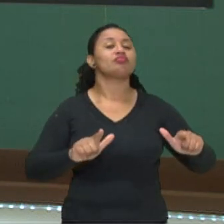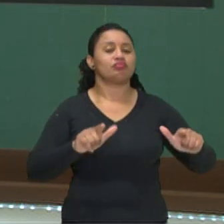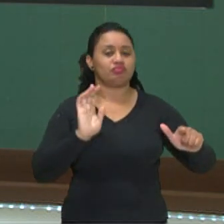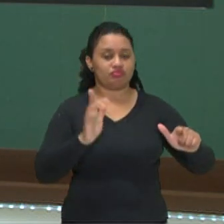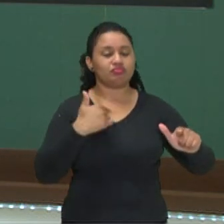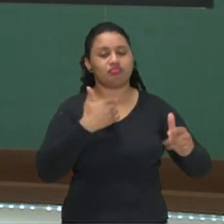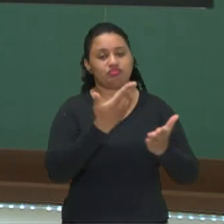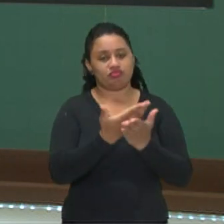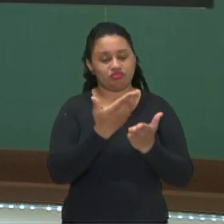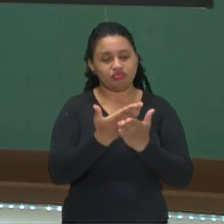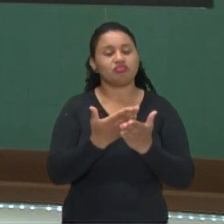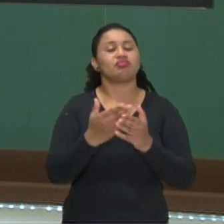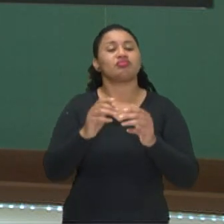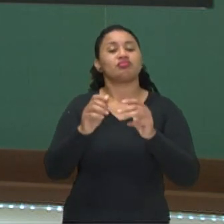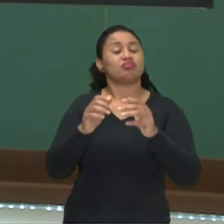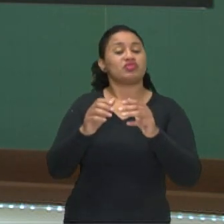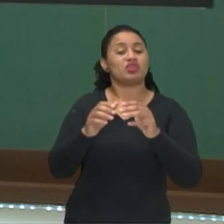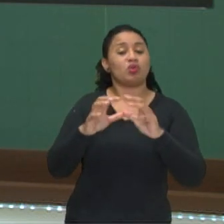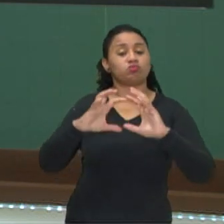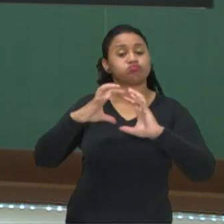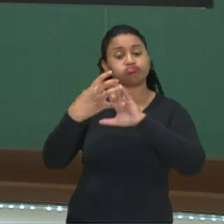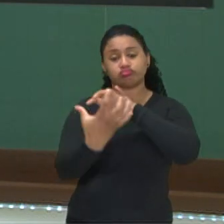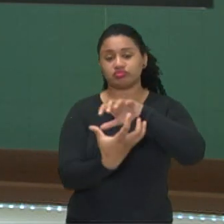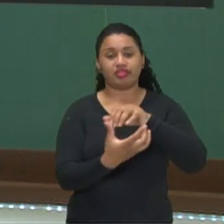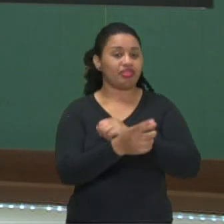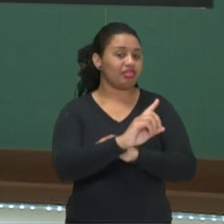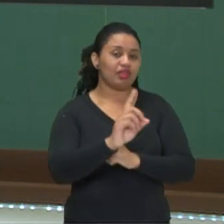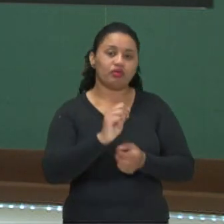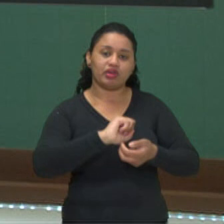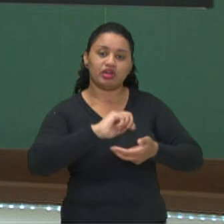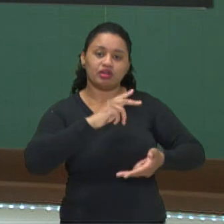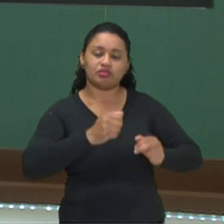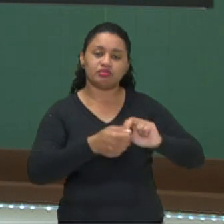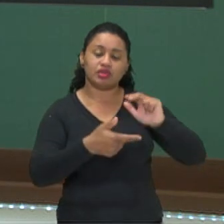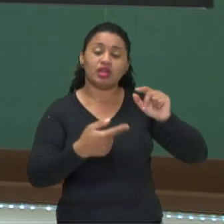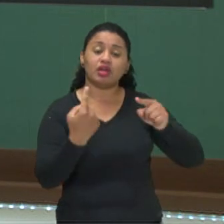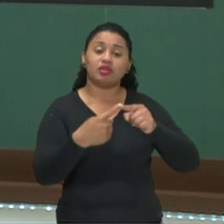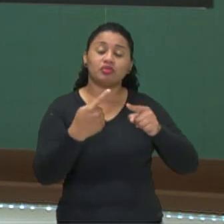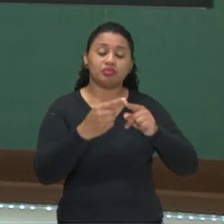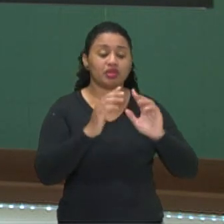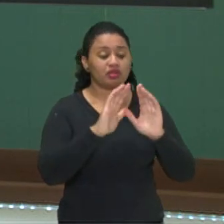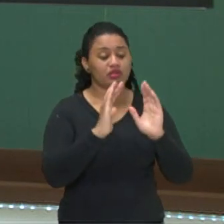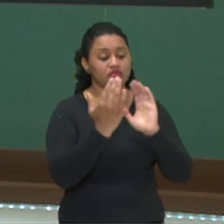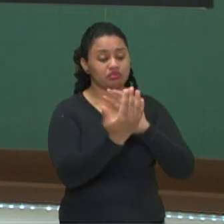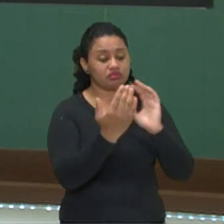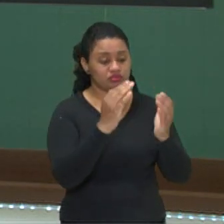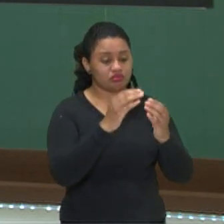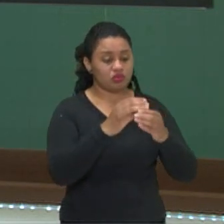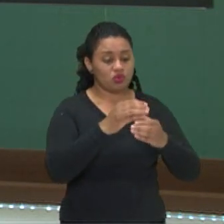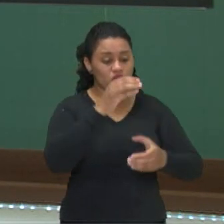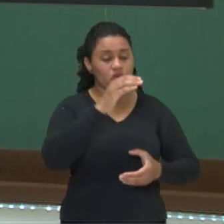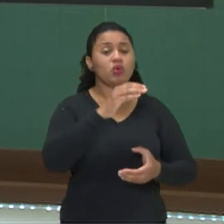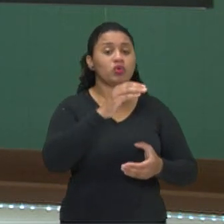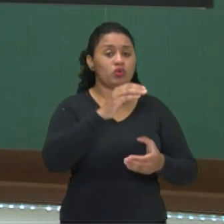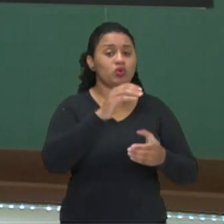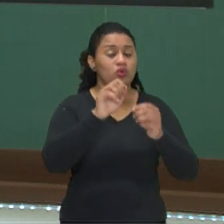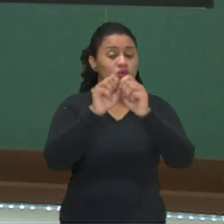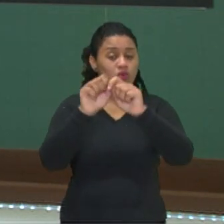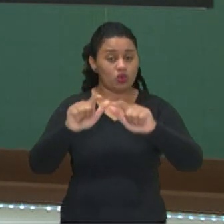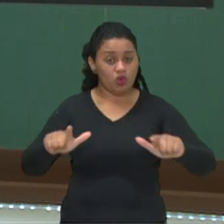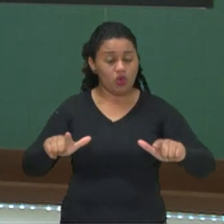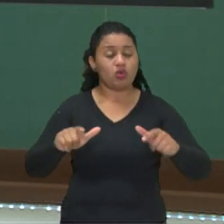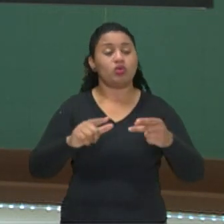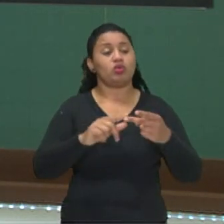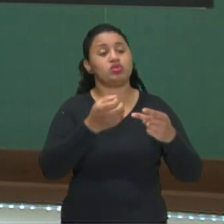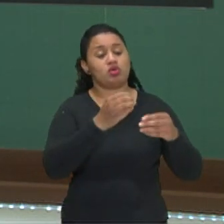a esfera, que são não poliedros. Por quê? Por exemplo, a superfície lateral do cone ou a superfície